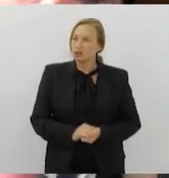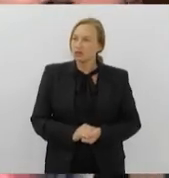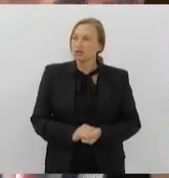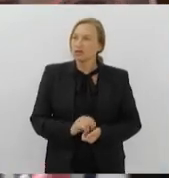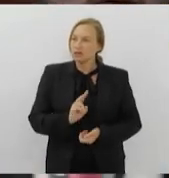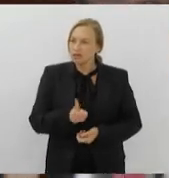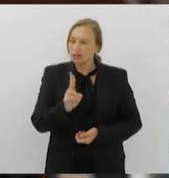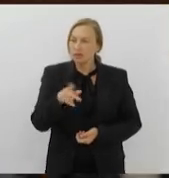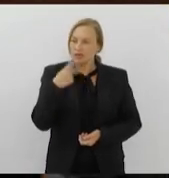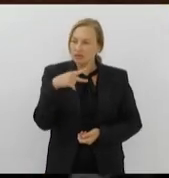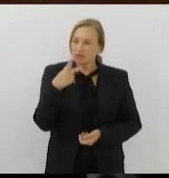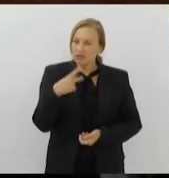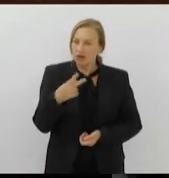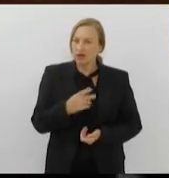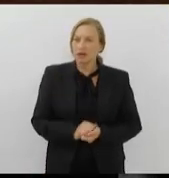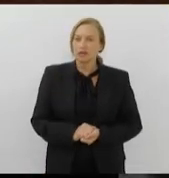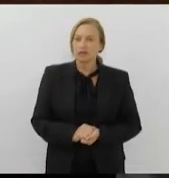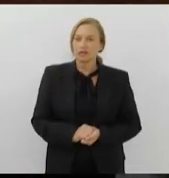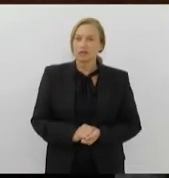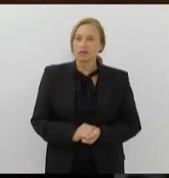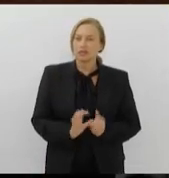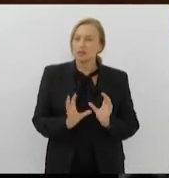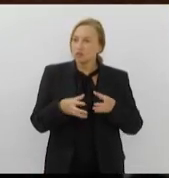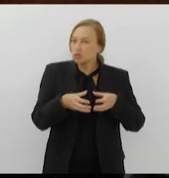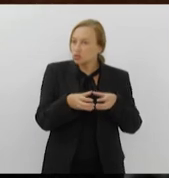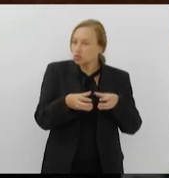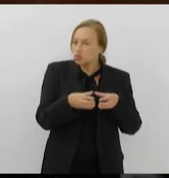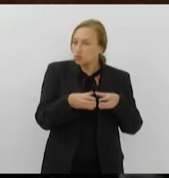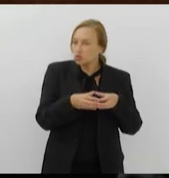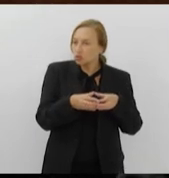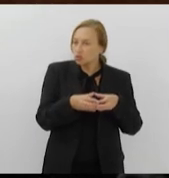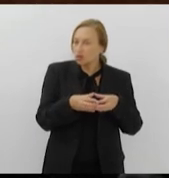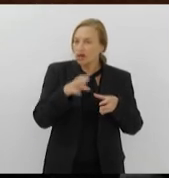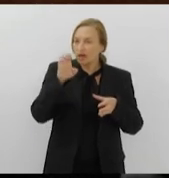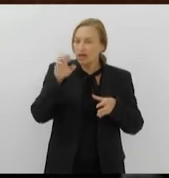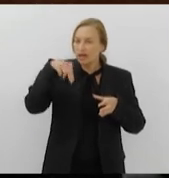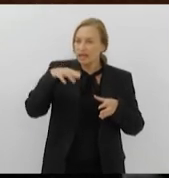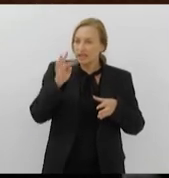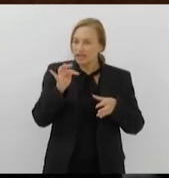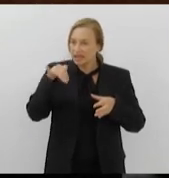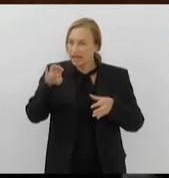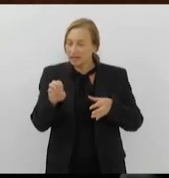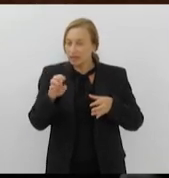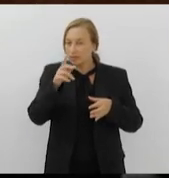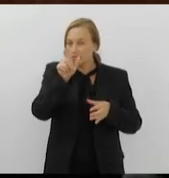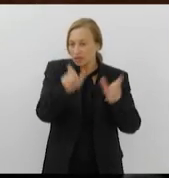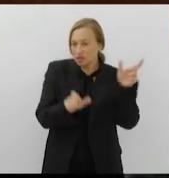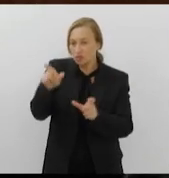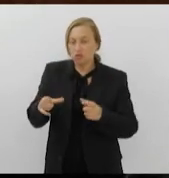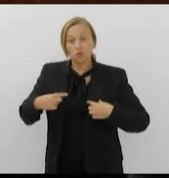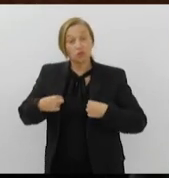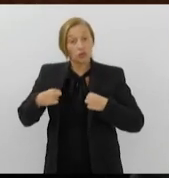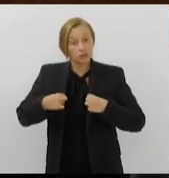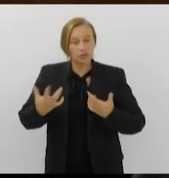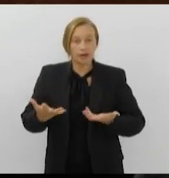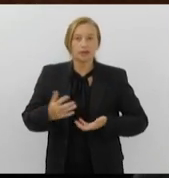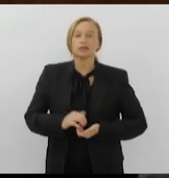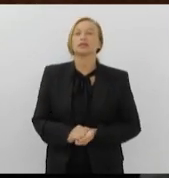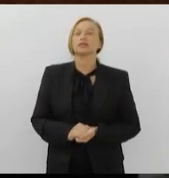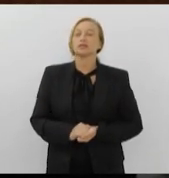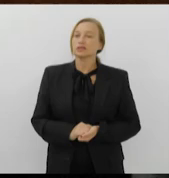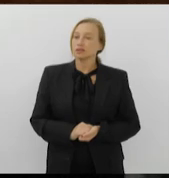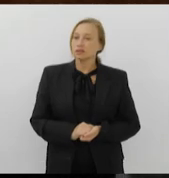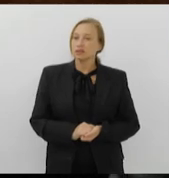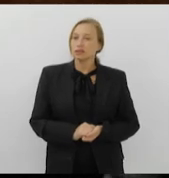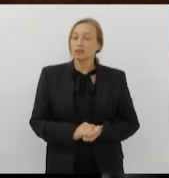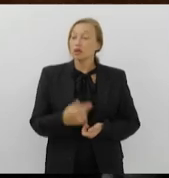fala que essas entidades são geridas por pessoas voluntárias que dispõem de um